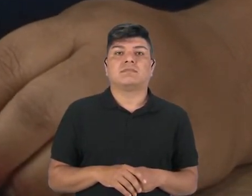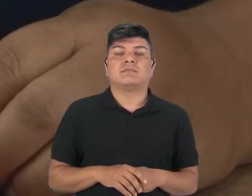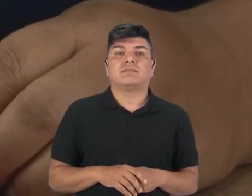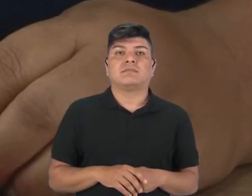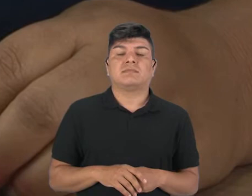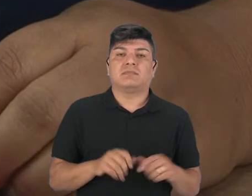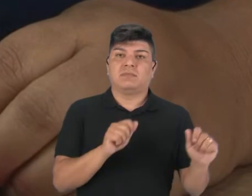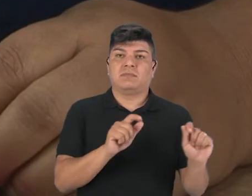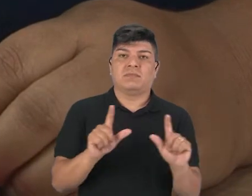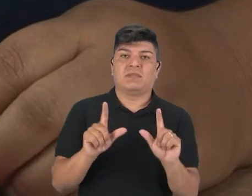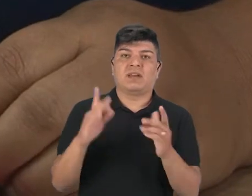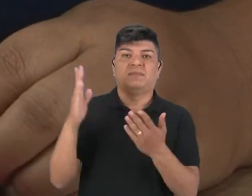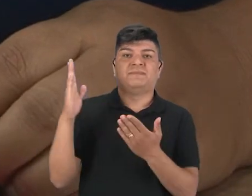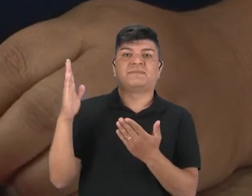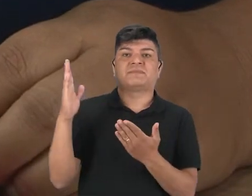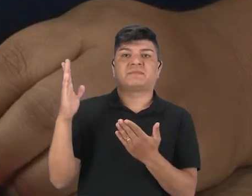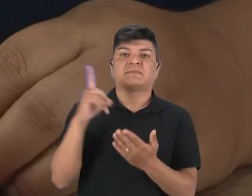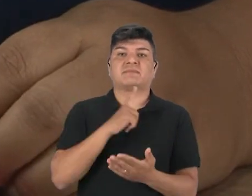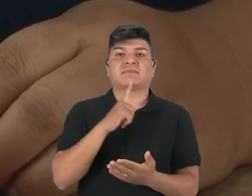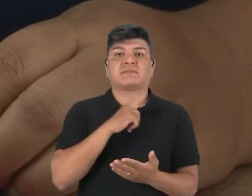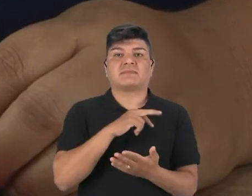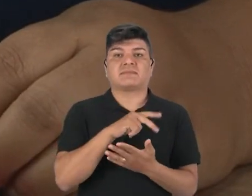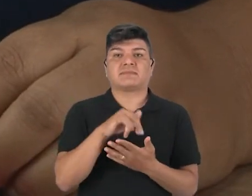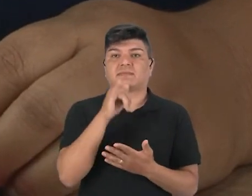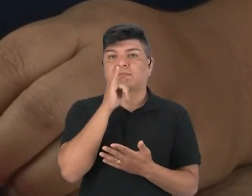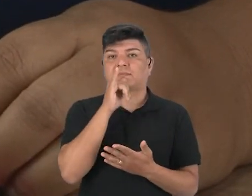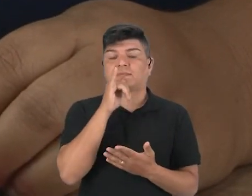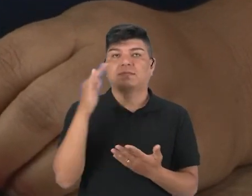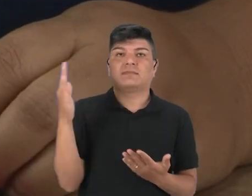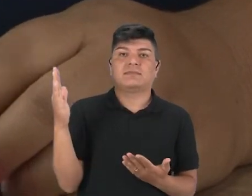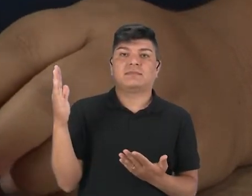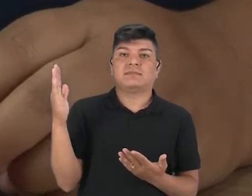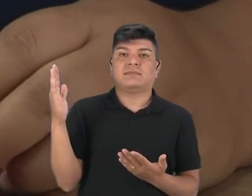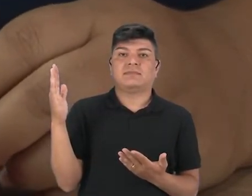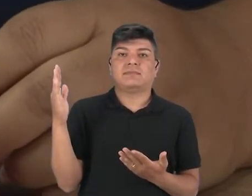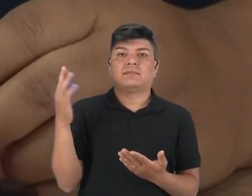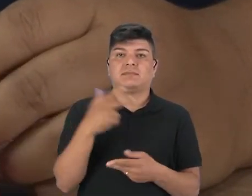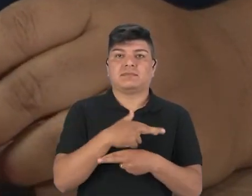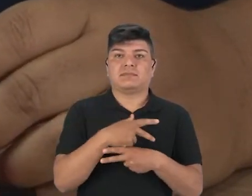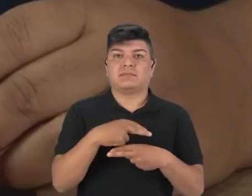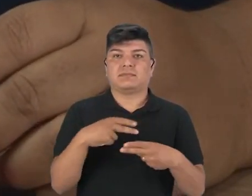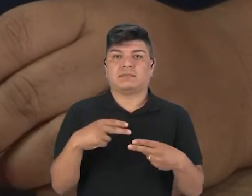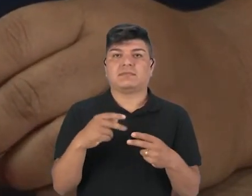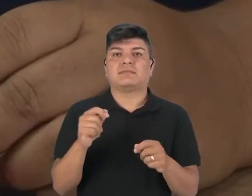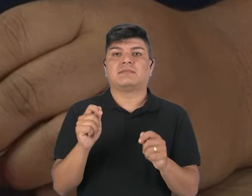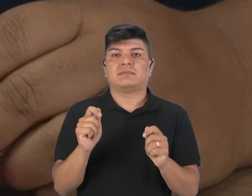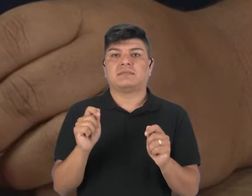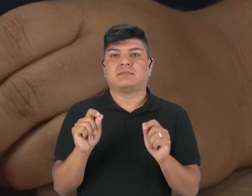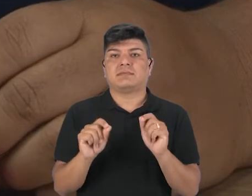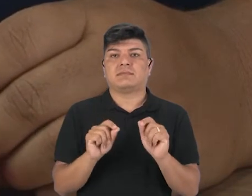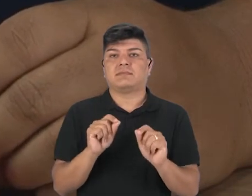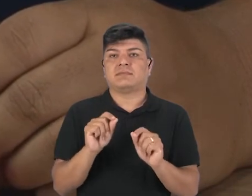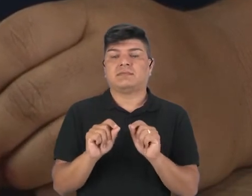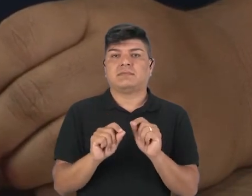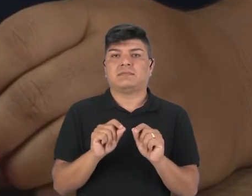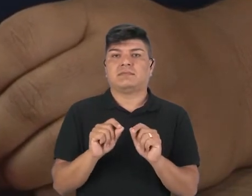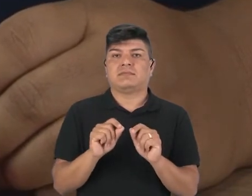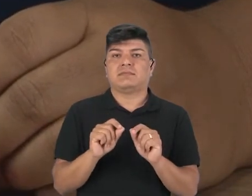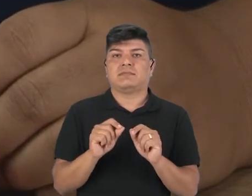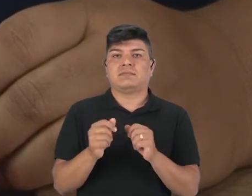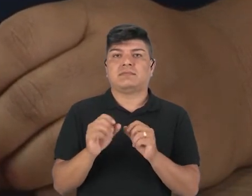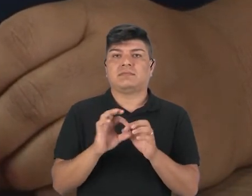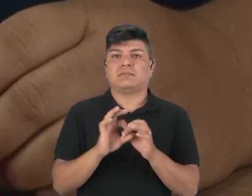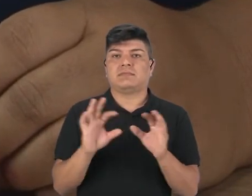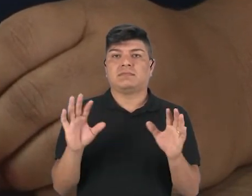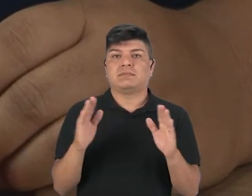Então, aí aqui nós temos vários exemplos de objetos, né, que estão a todo tempo